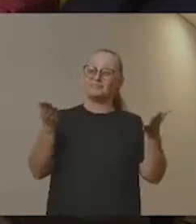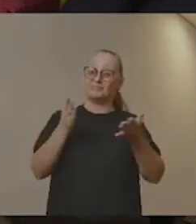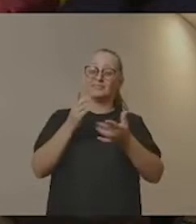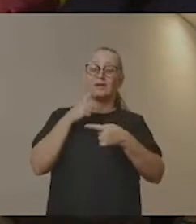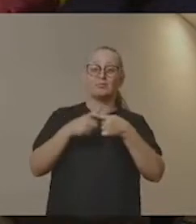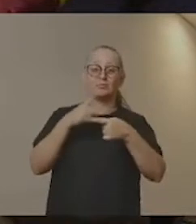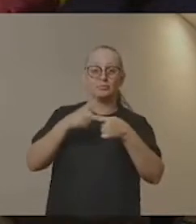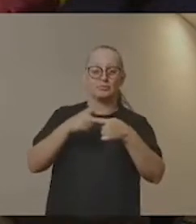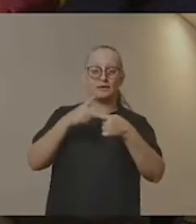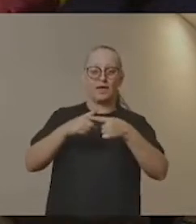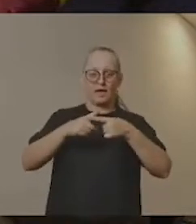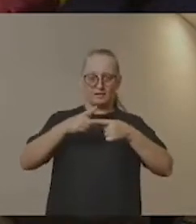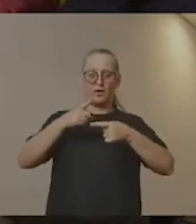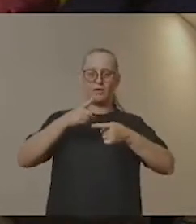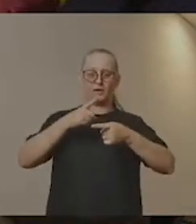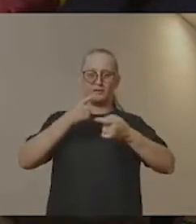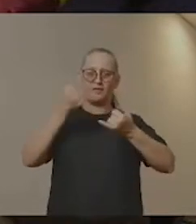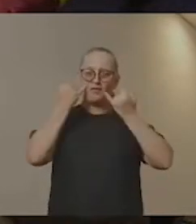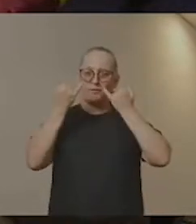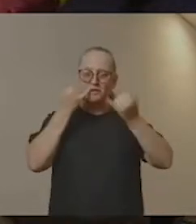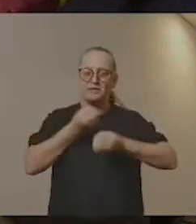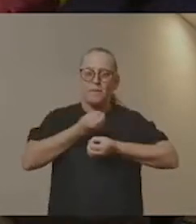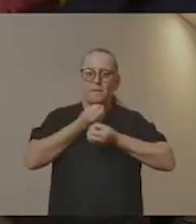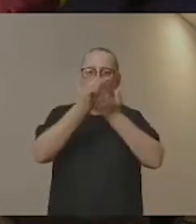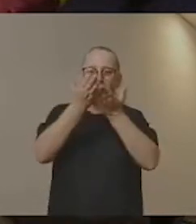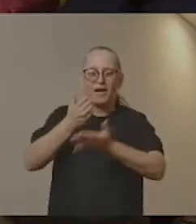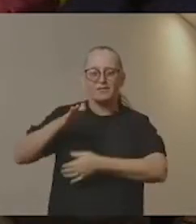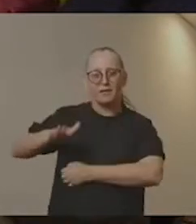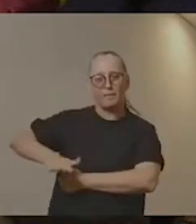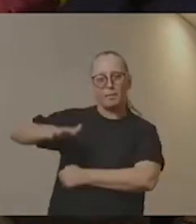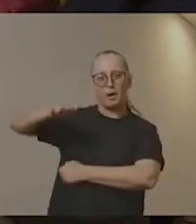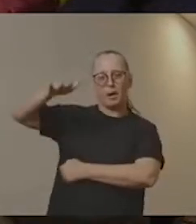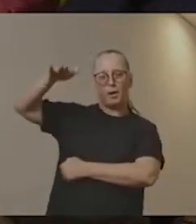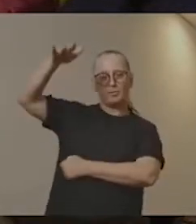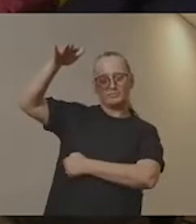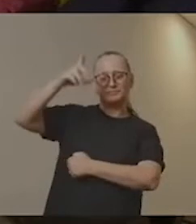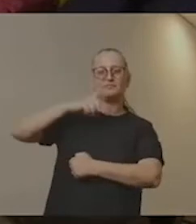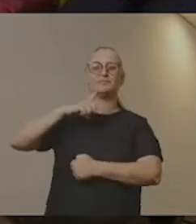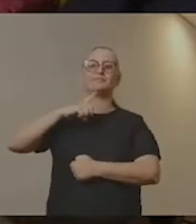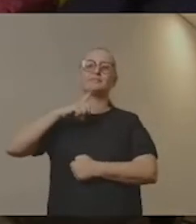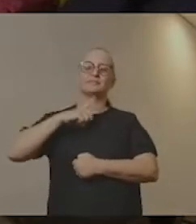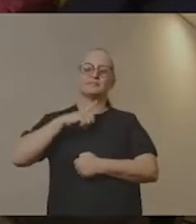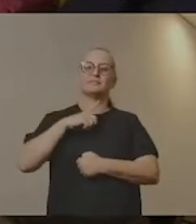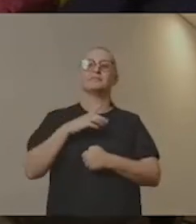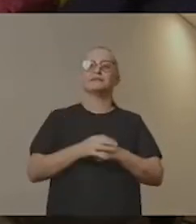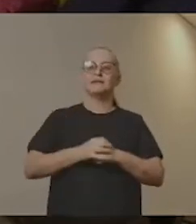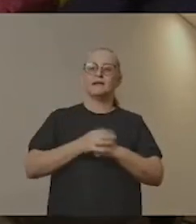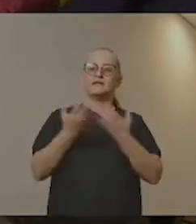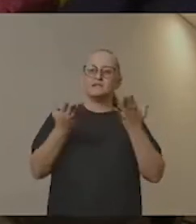humano, a esses rótulos, e você faz uma série de rótulos, quer dizer, já começa o erro, né, da